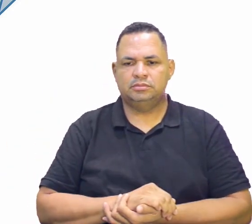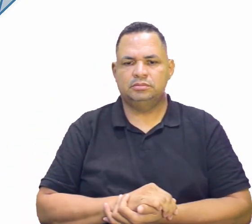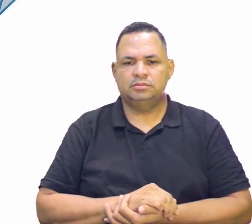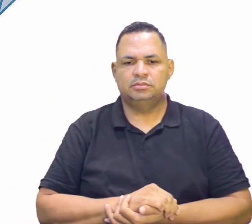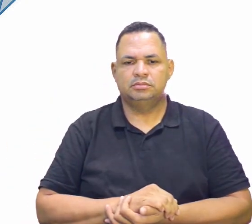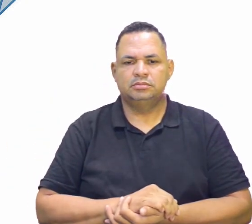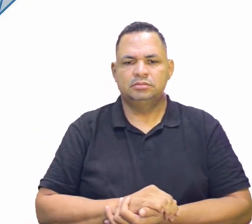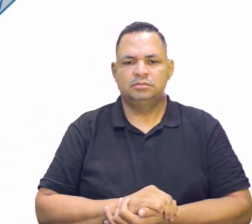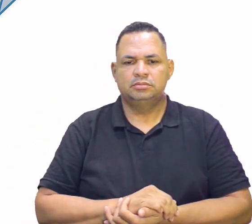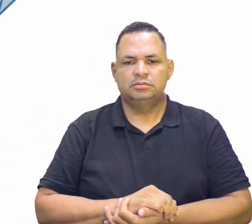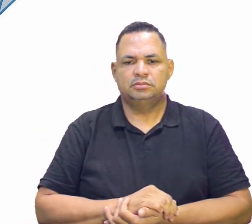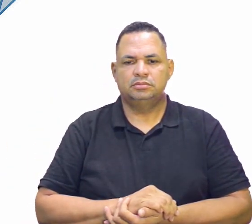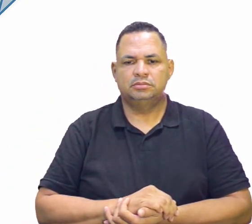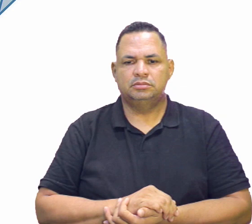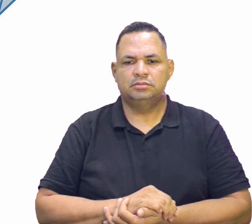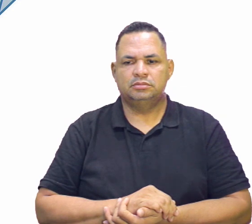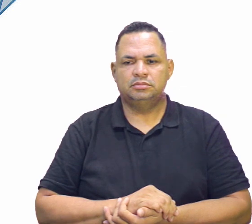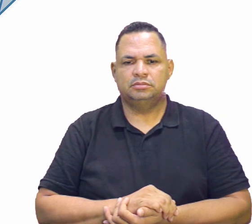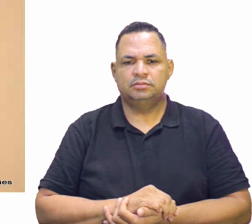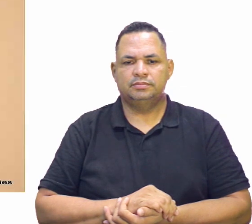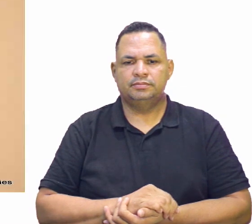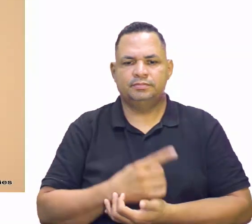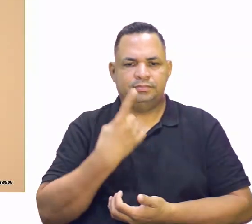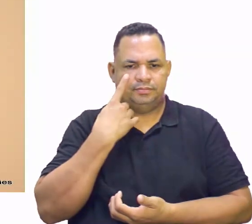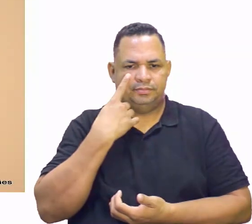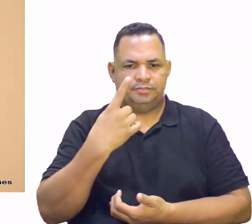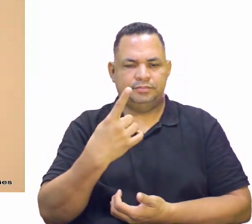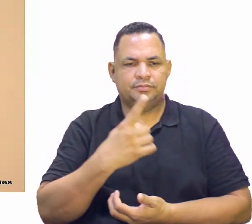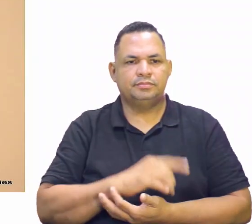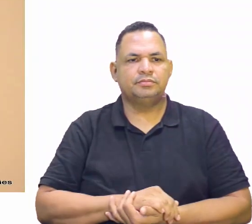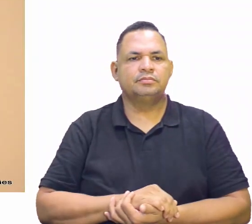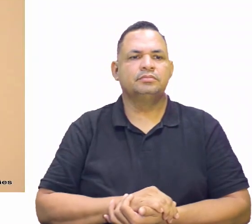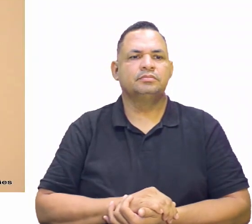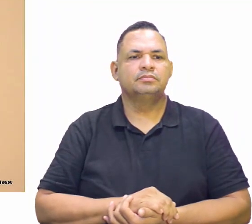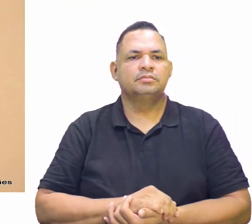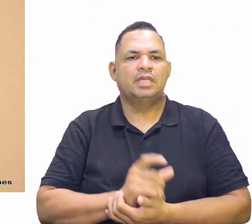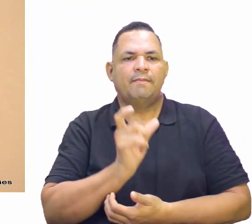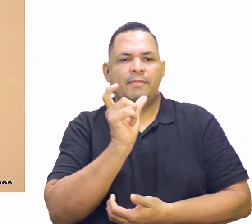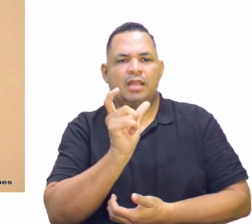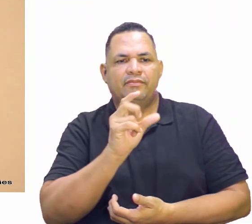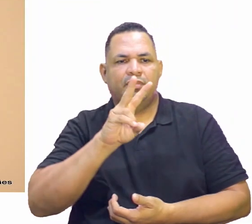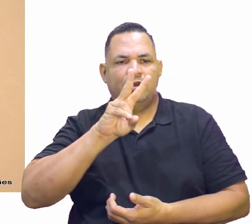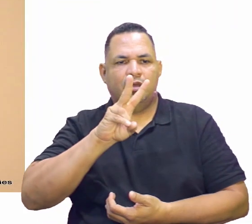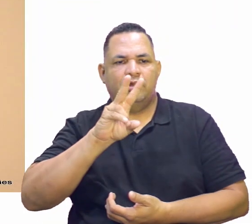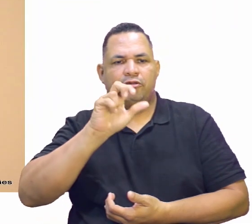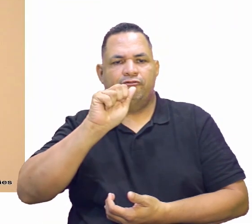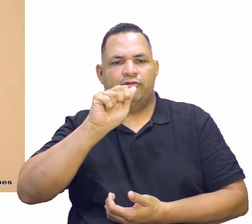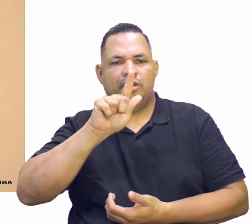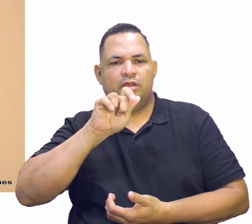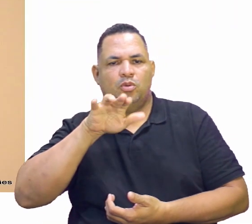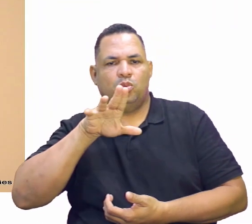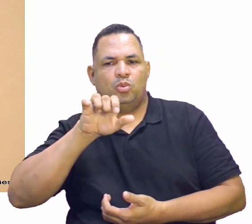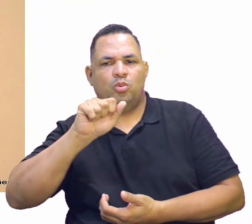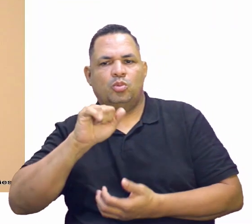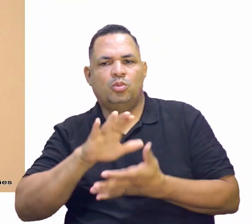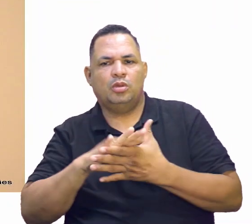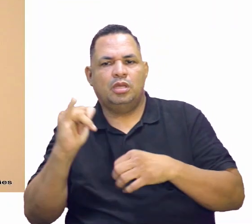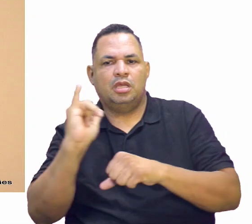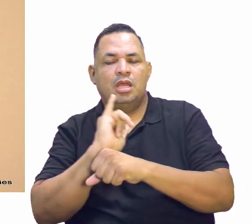certo? Então, preste atenção e vamos lá. O termo vanguarda refere-se a uma